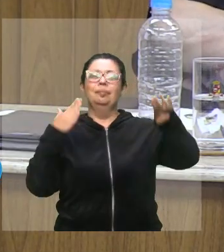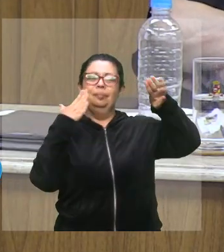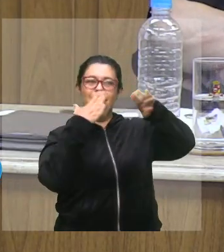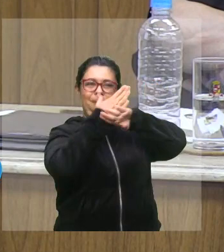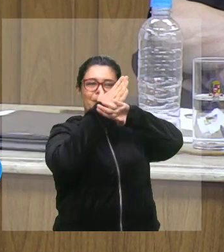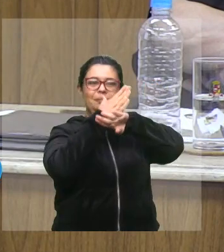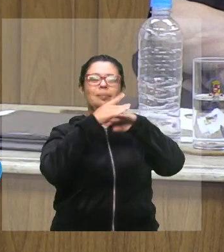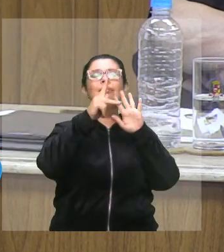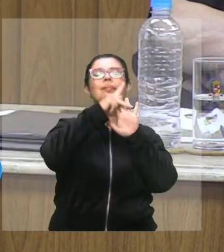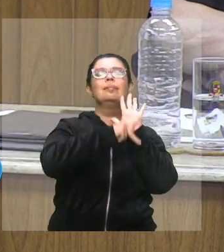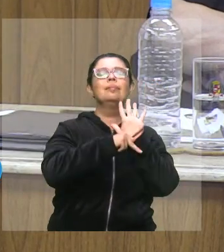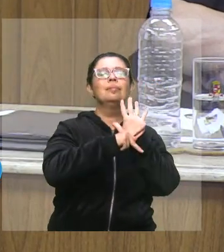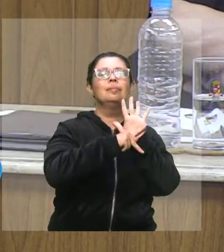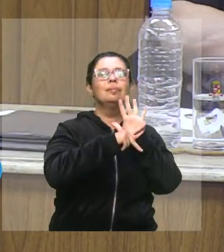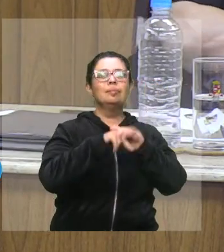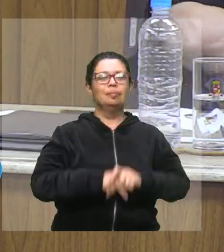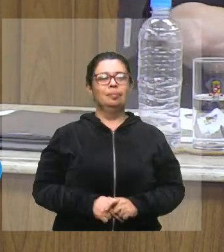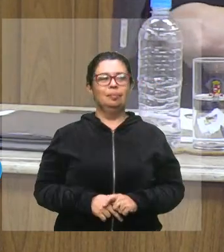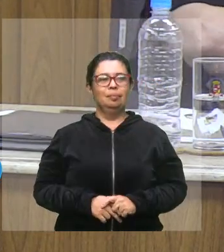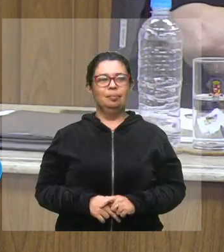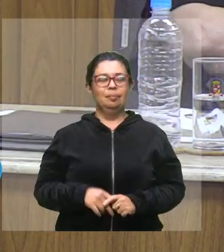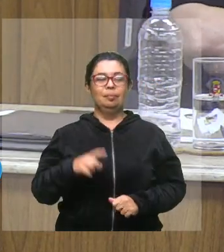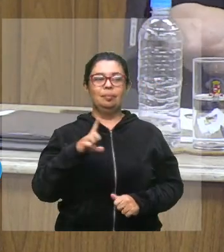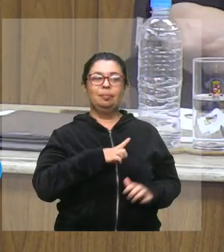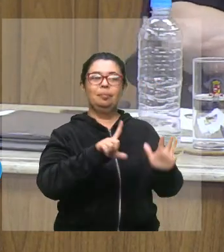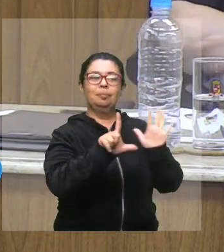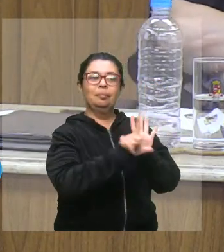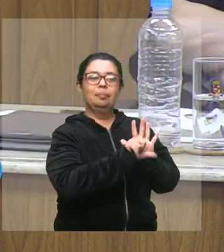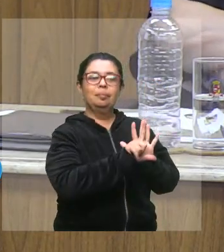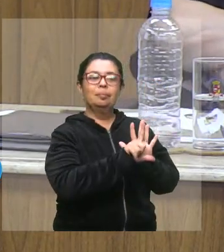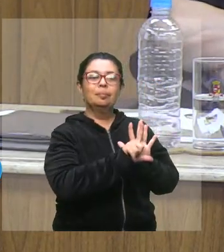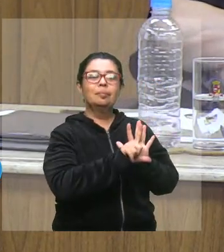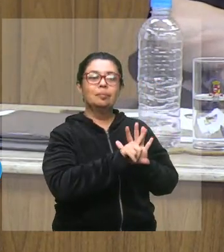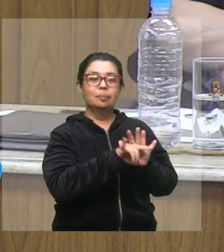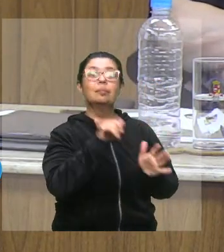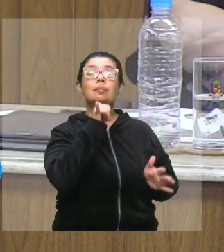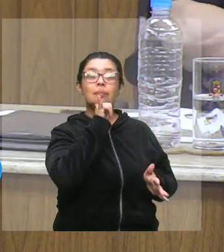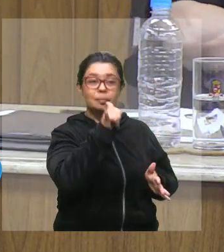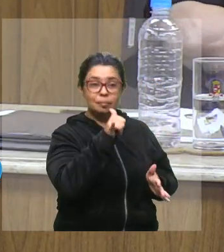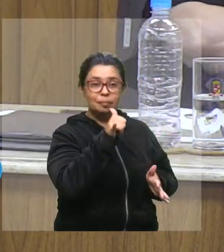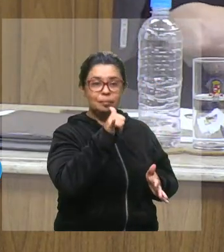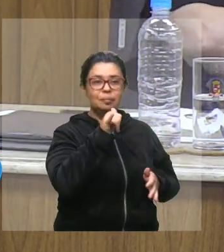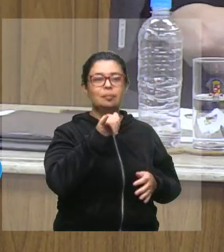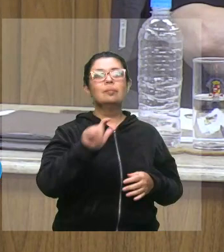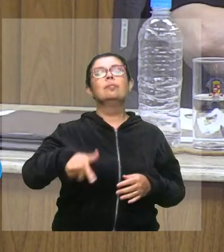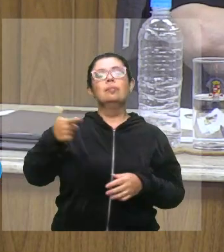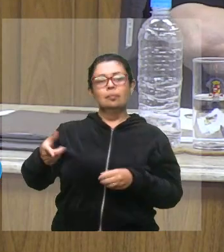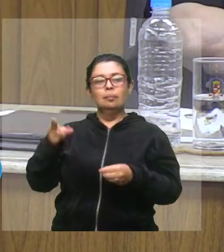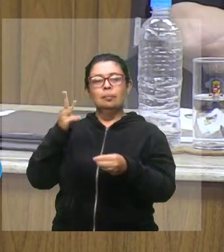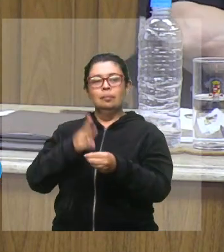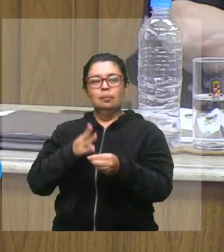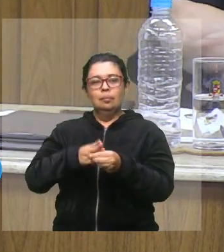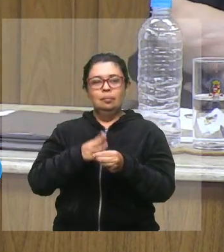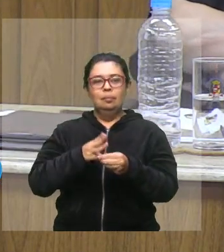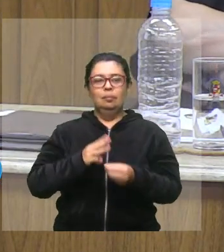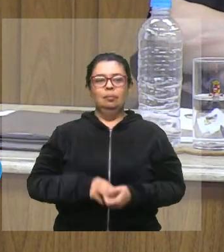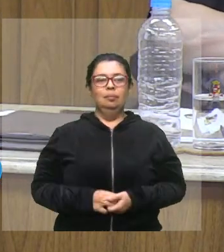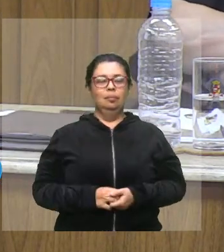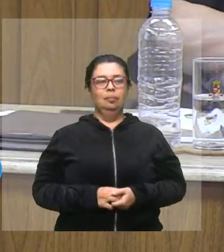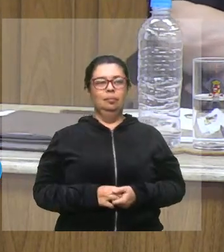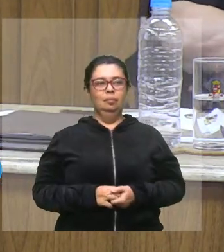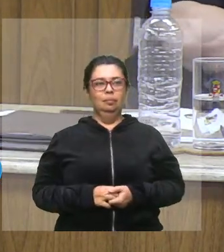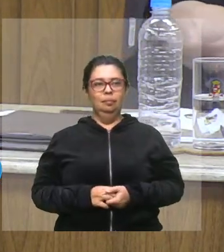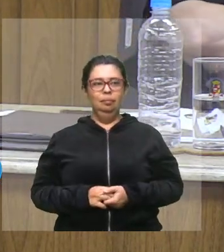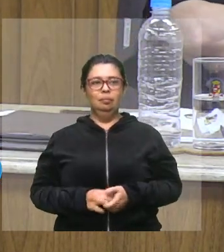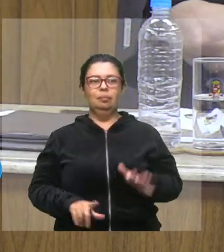projeto e nós teremos aí uma legislação que sirva até de modelo, de exemplo para outros municípios, porque